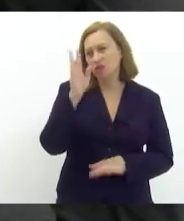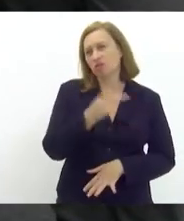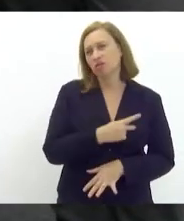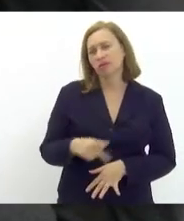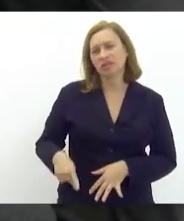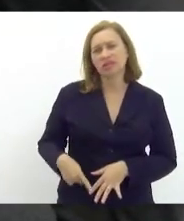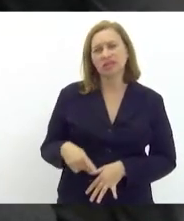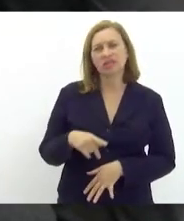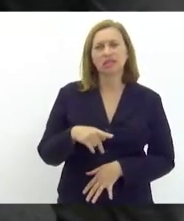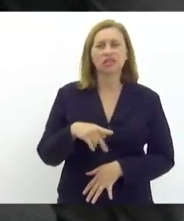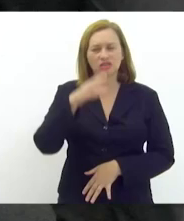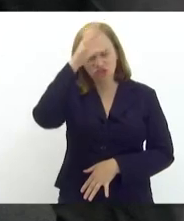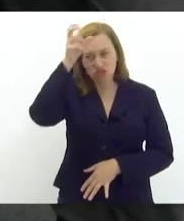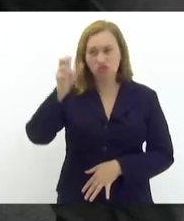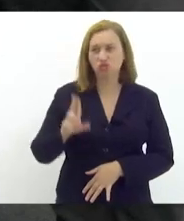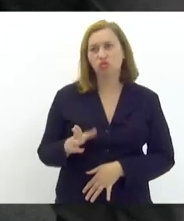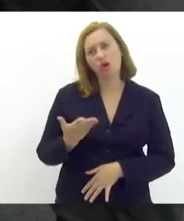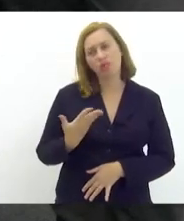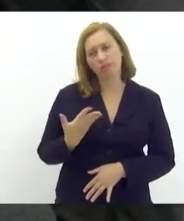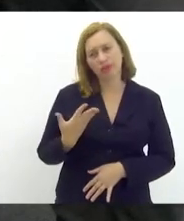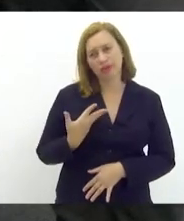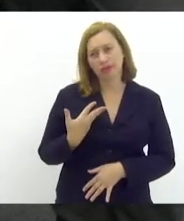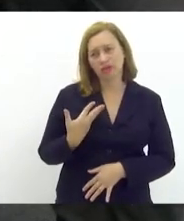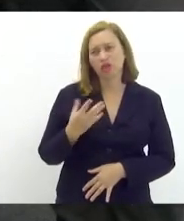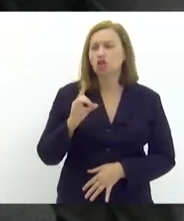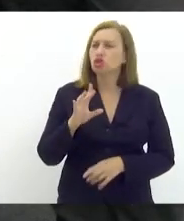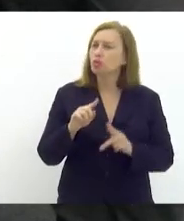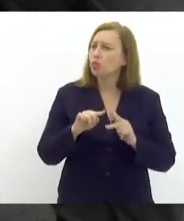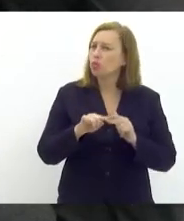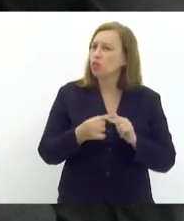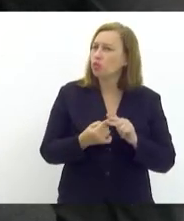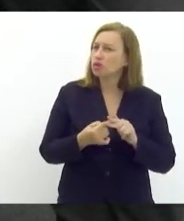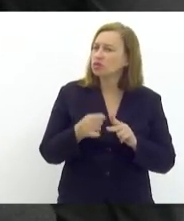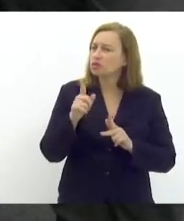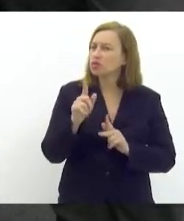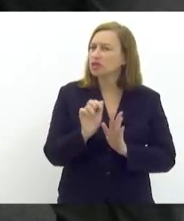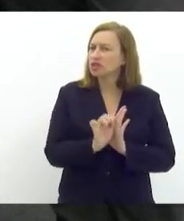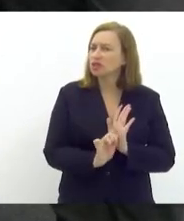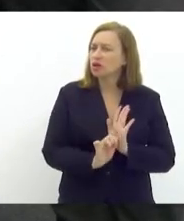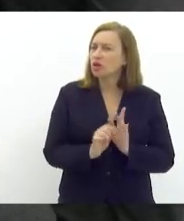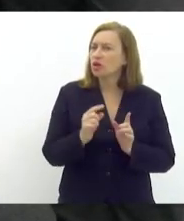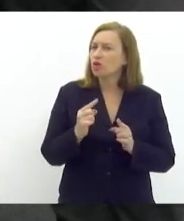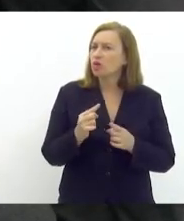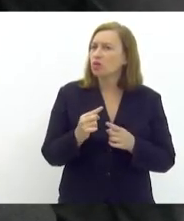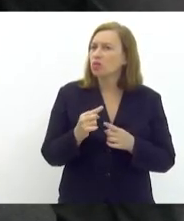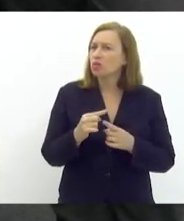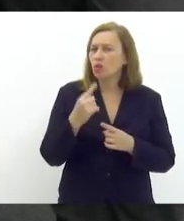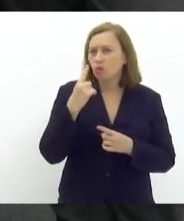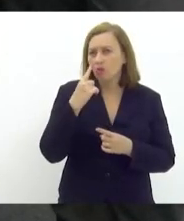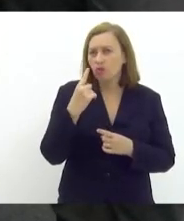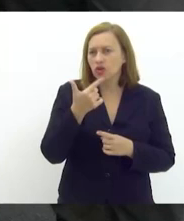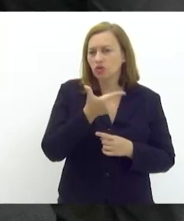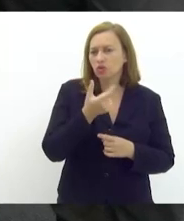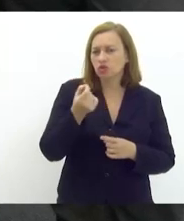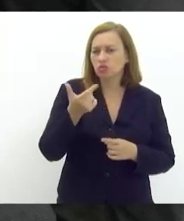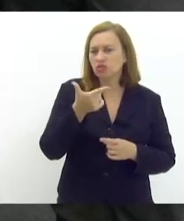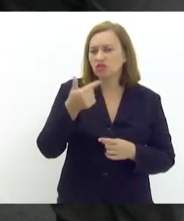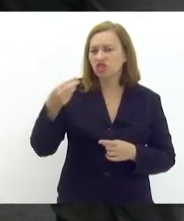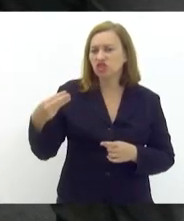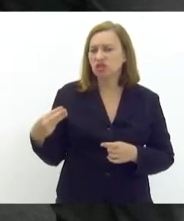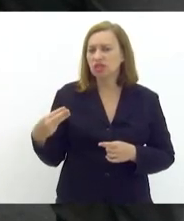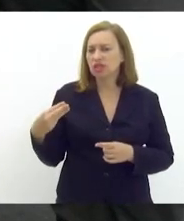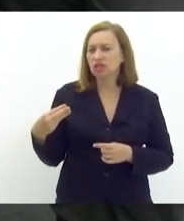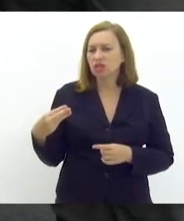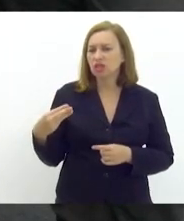minha querida companheira apenas para fazer uma correção de redação pelo que me conte em 2023